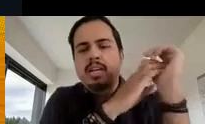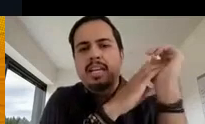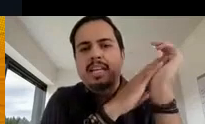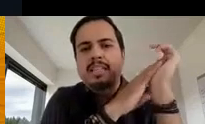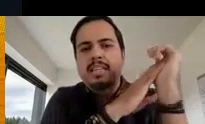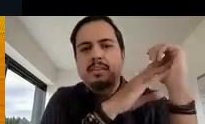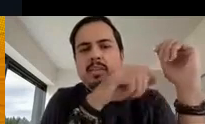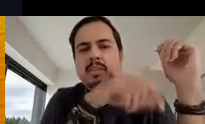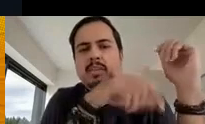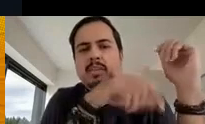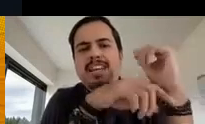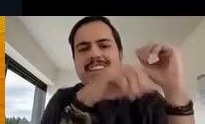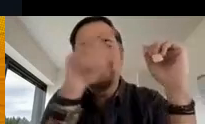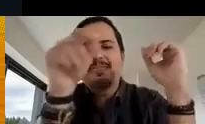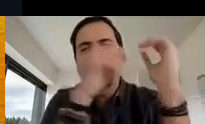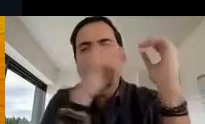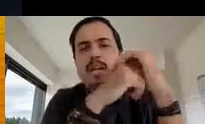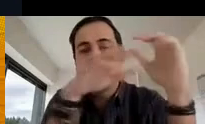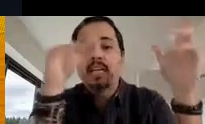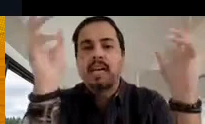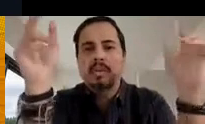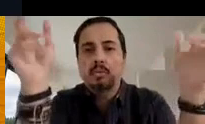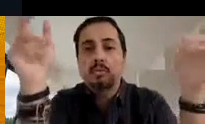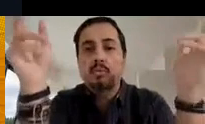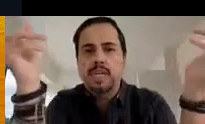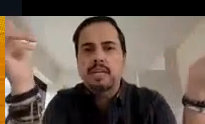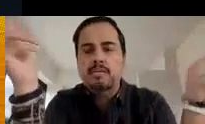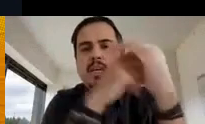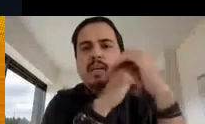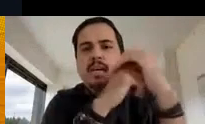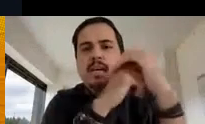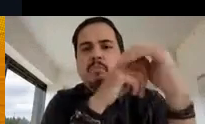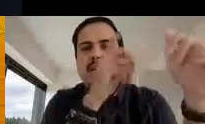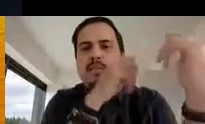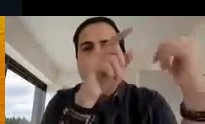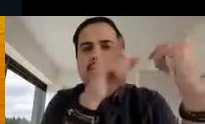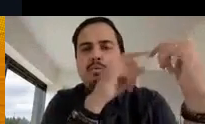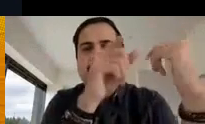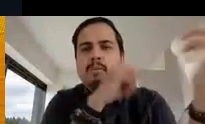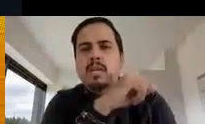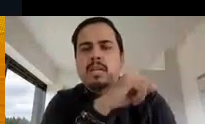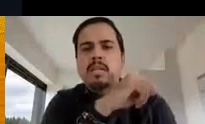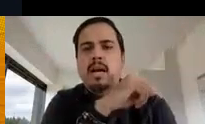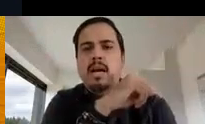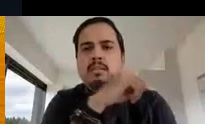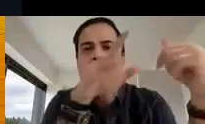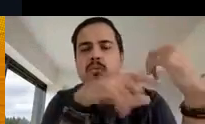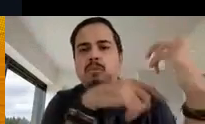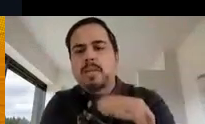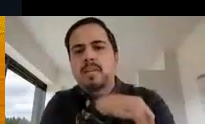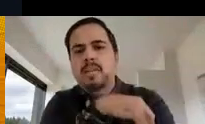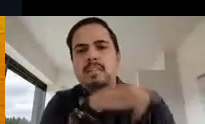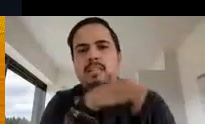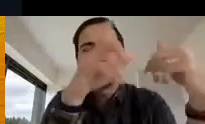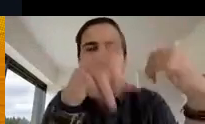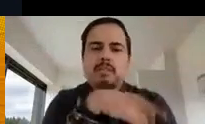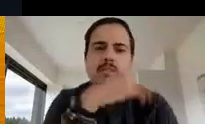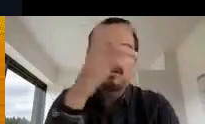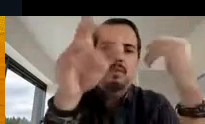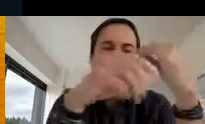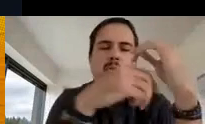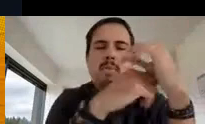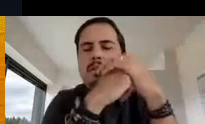eu estudo 1 hora entre o Sebrae e a faculdade. Direito, né? Estudo direito. Porque às vezes eu tenho que estudar para o secretariado, às vezes eu estou